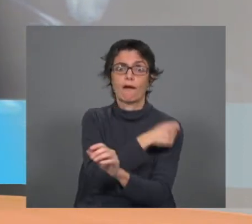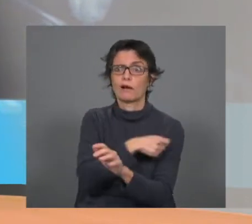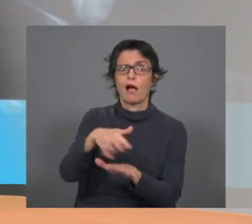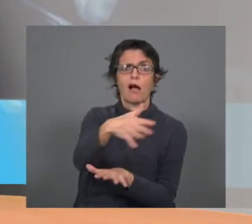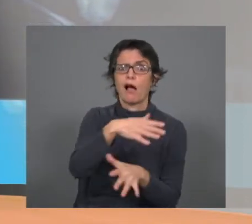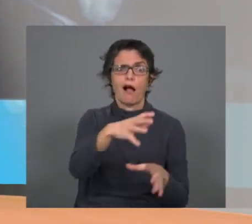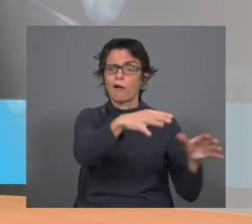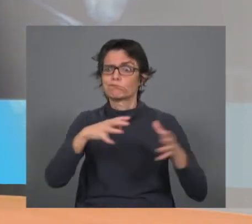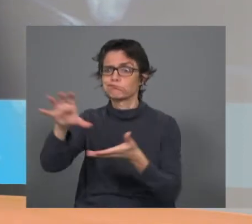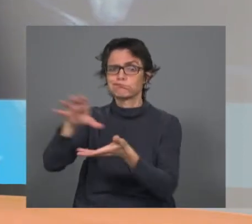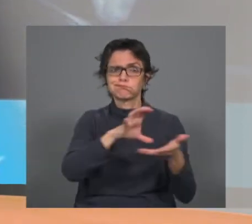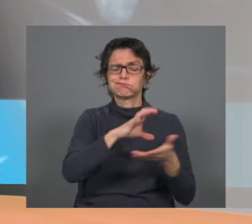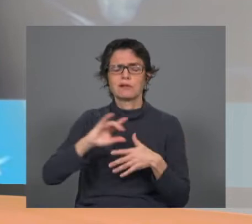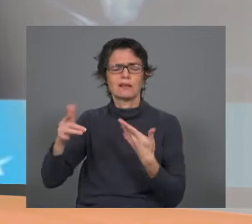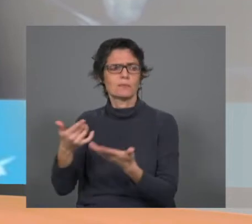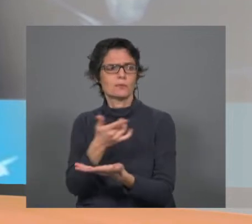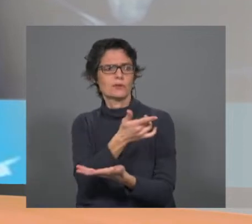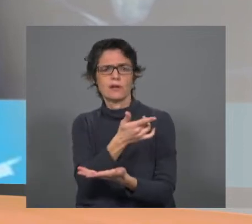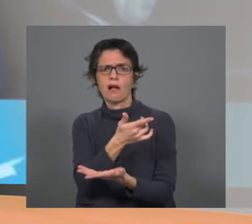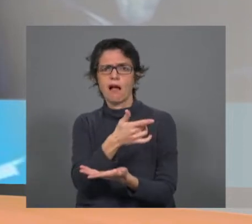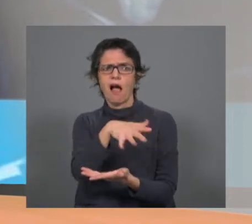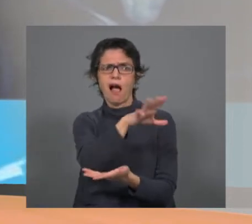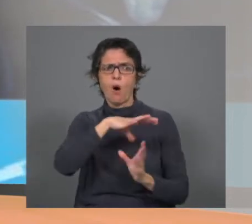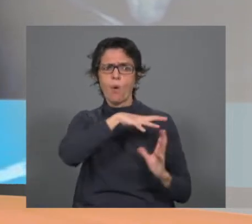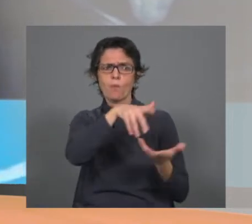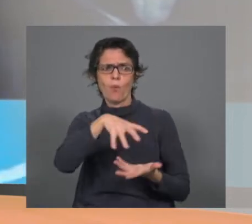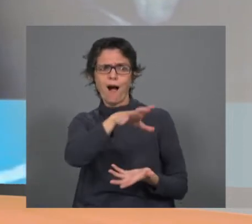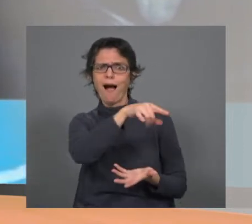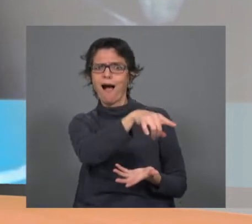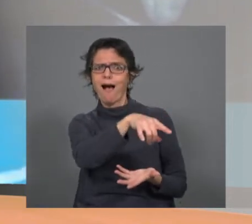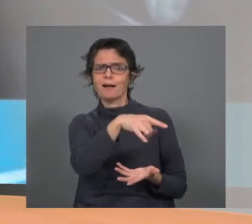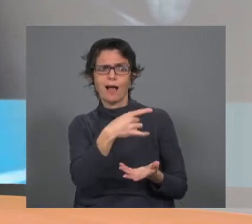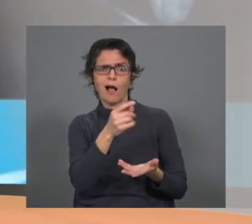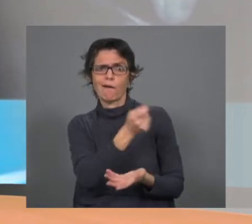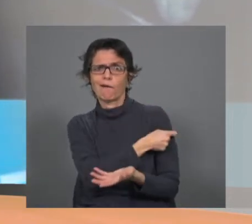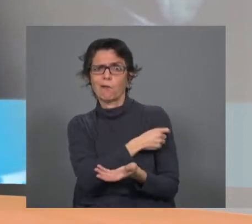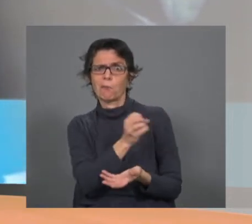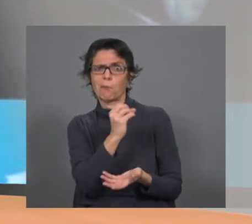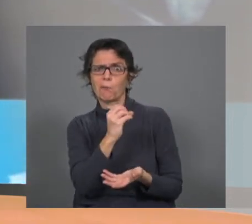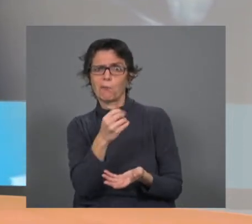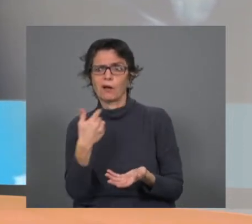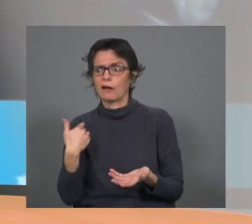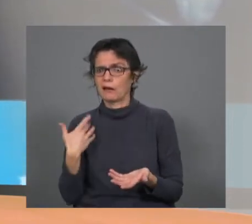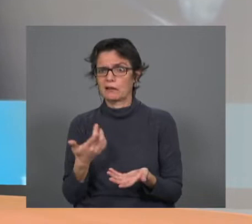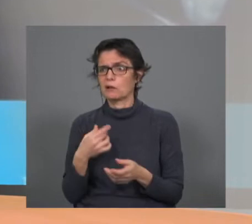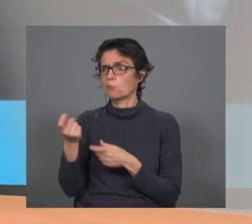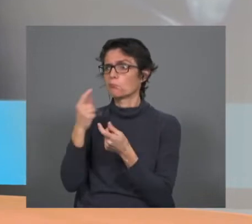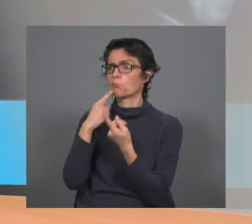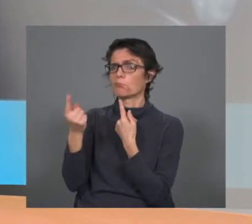parece que não vai ter vacinas ou que ninguém fala como as colocar lá. Toda essa parte do mundo mais